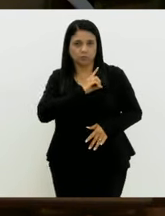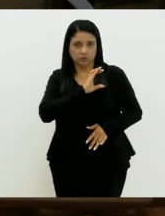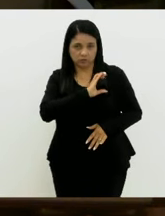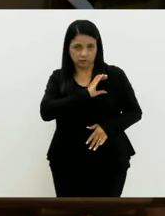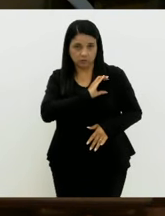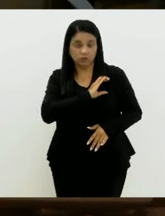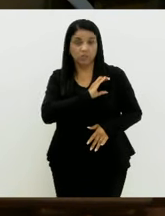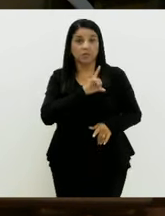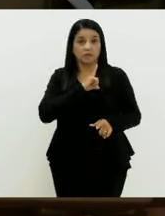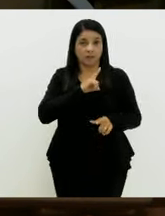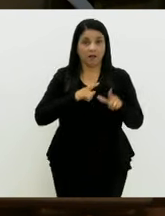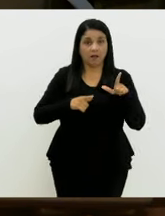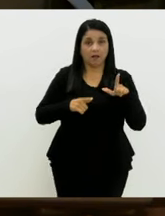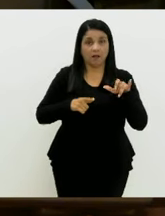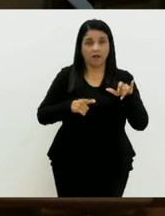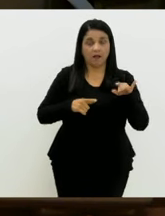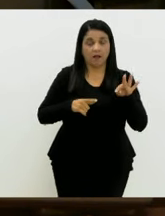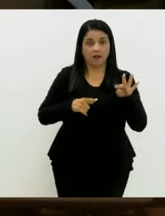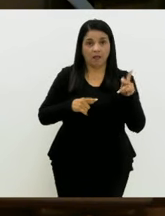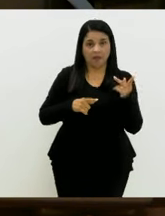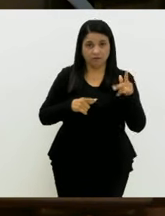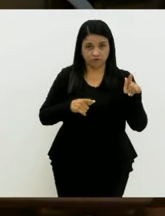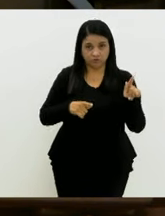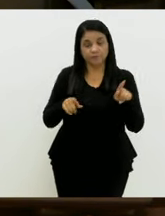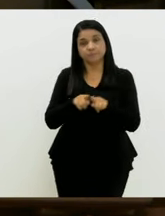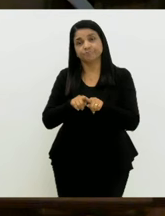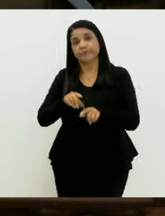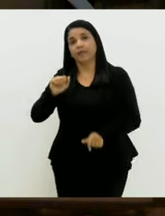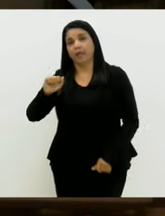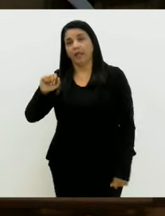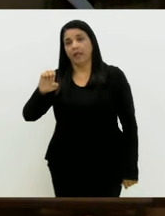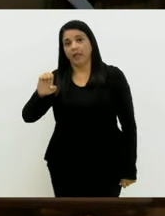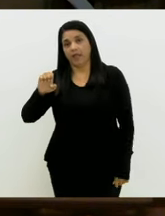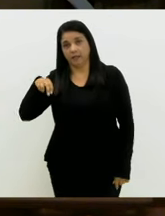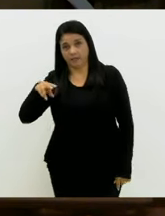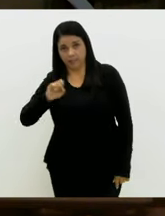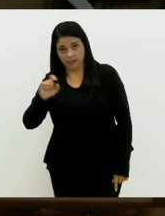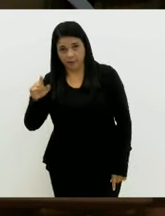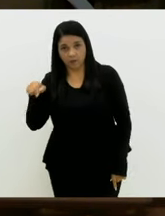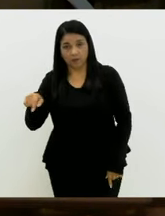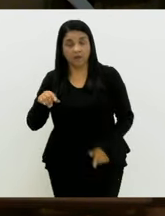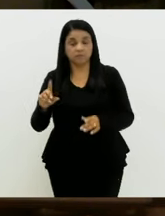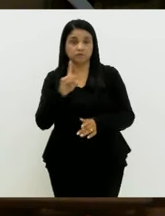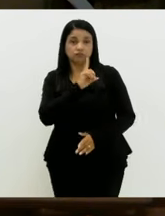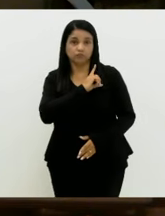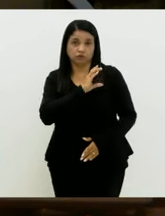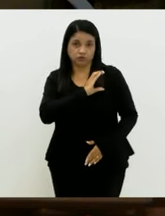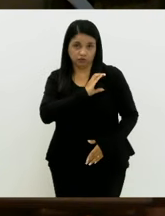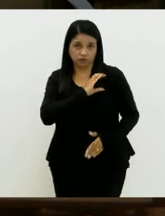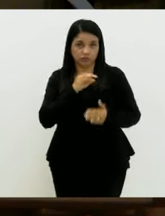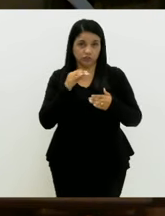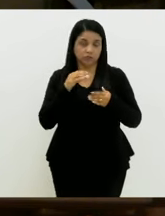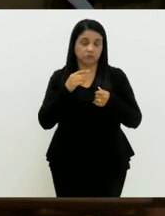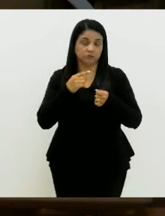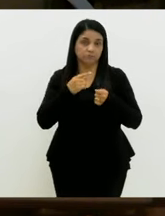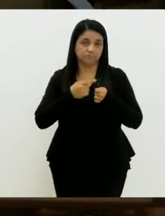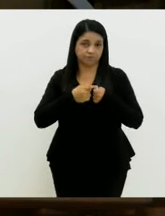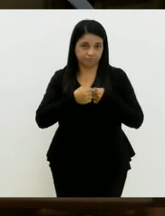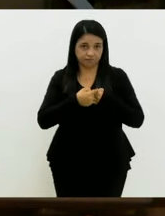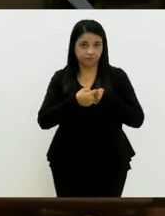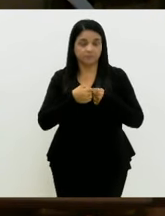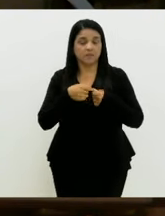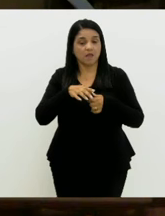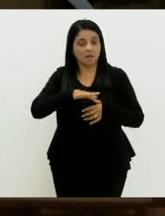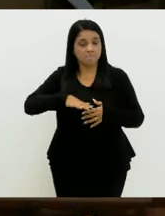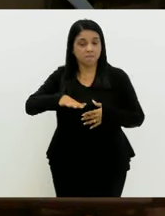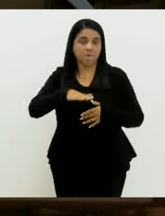Light quanto a Enel. E eles implantaram lá em Duque de Caxias e algumas regiões, somente minha base